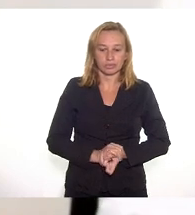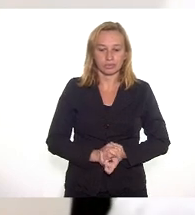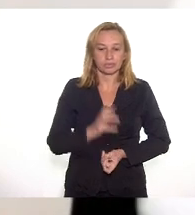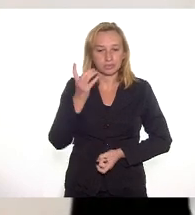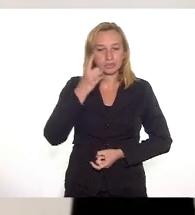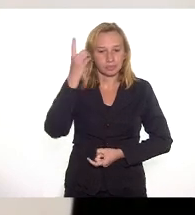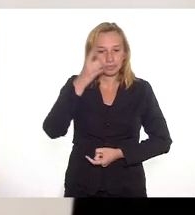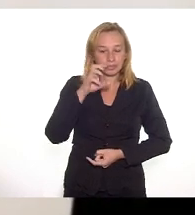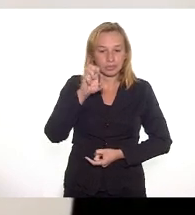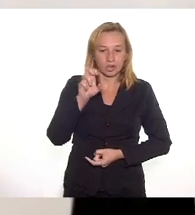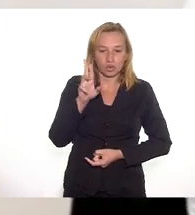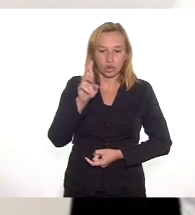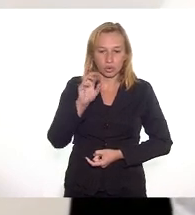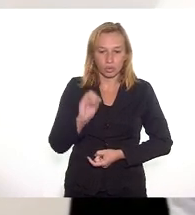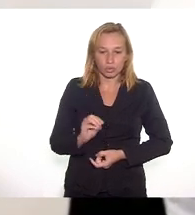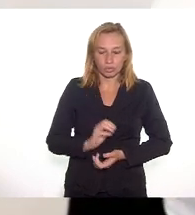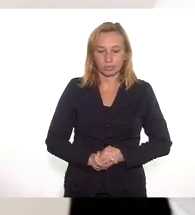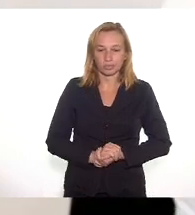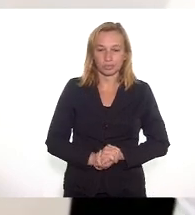Deputado Eurico Júnior.